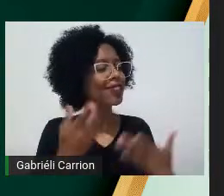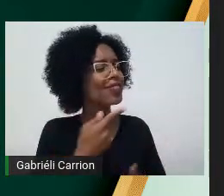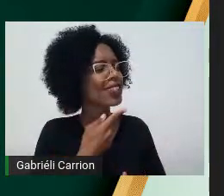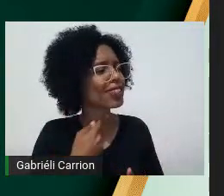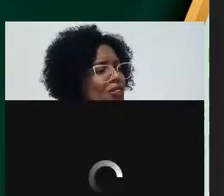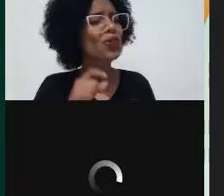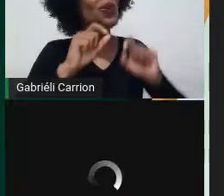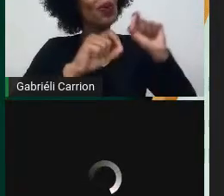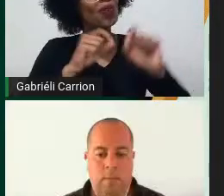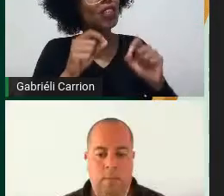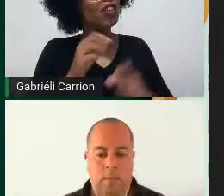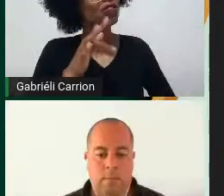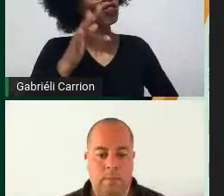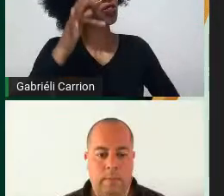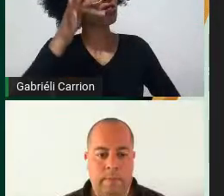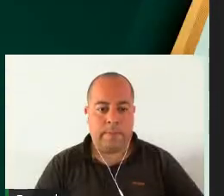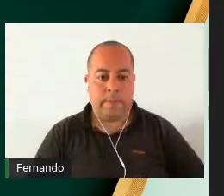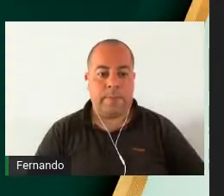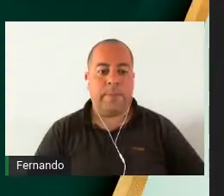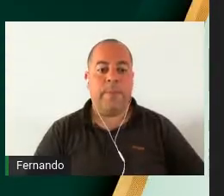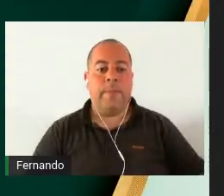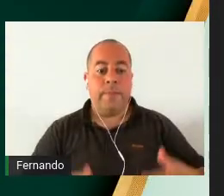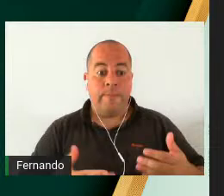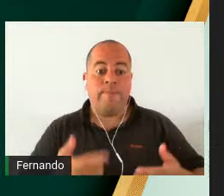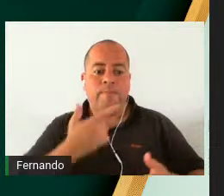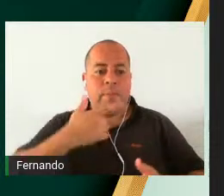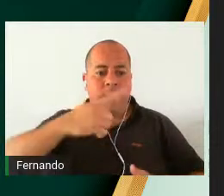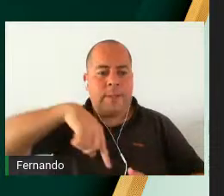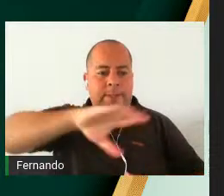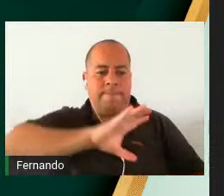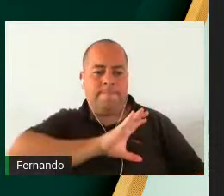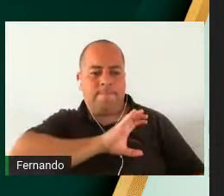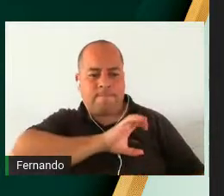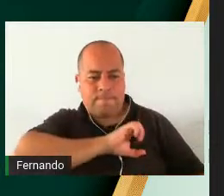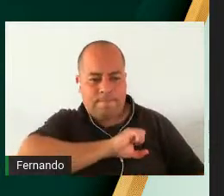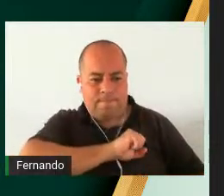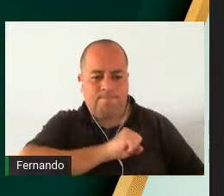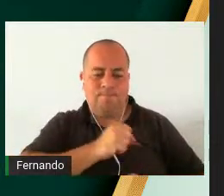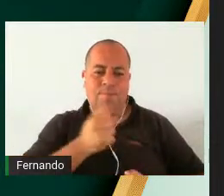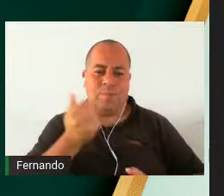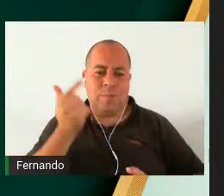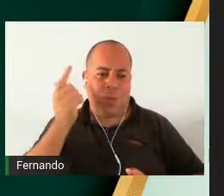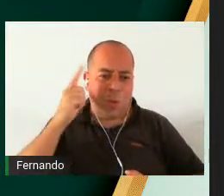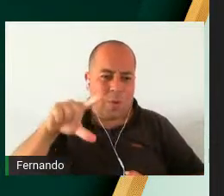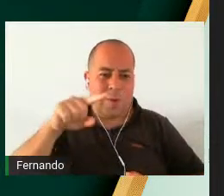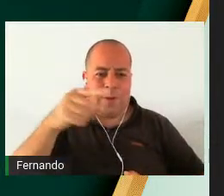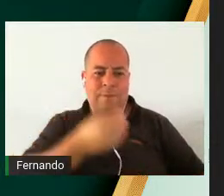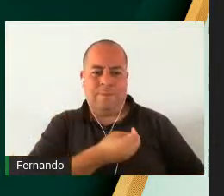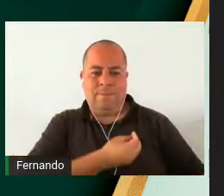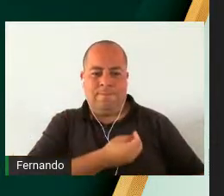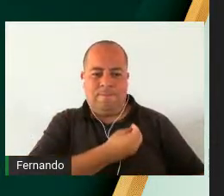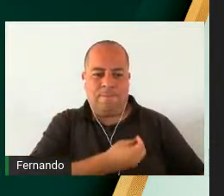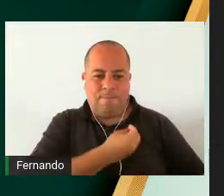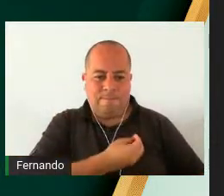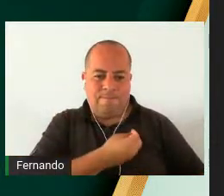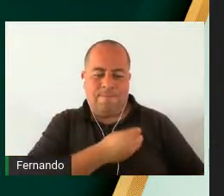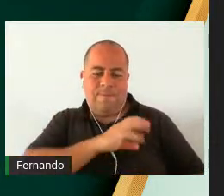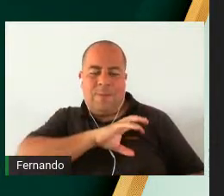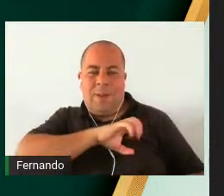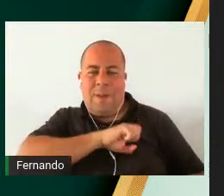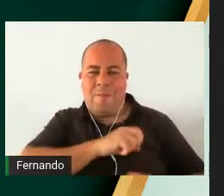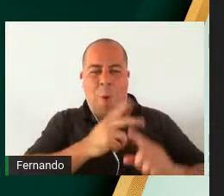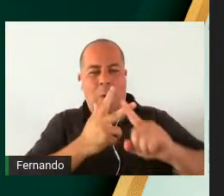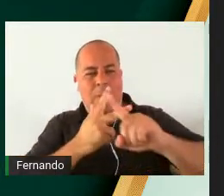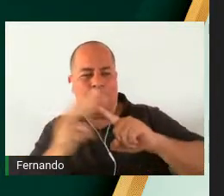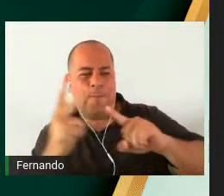imenso de alegria, de saúde e de amor, que todos tenham as realizações em suas vidas, muitas paixões, conquistas,